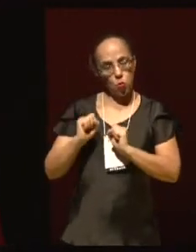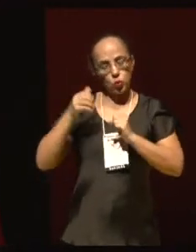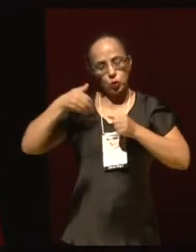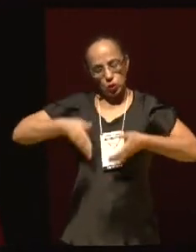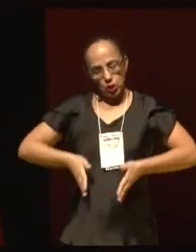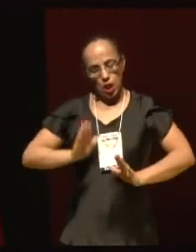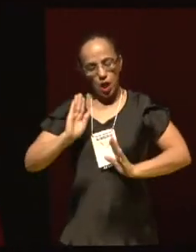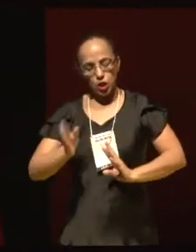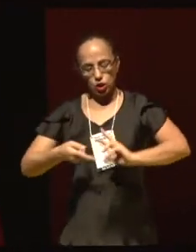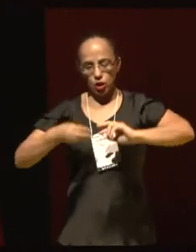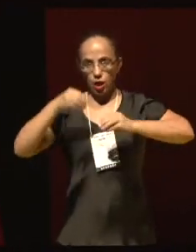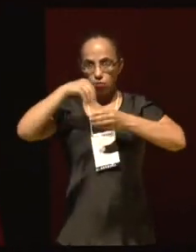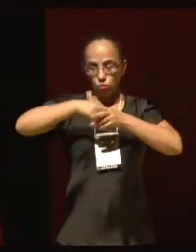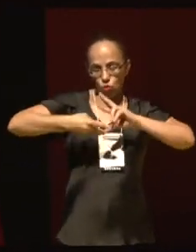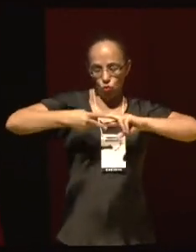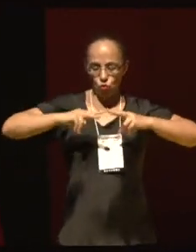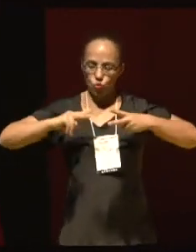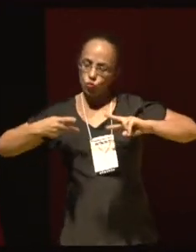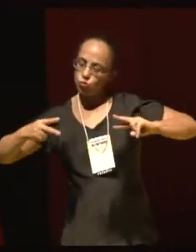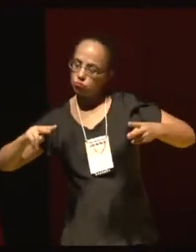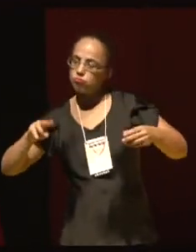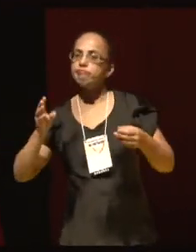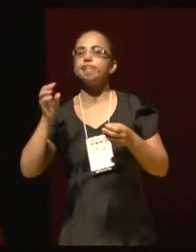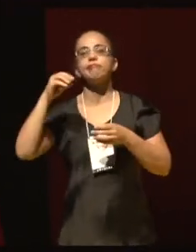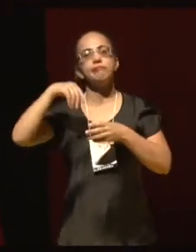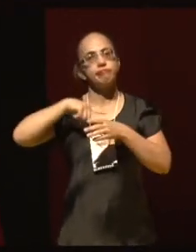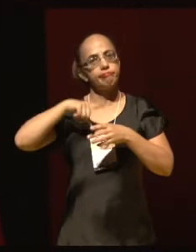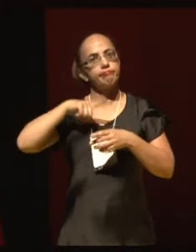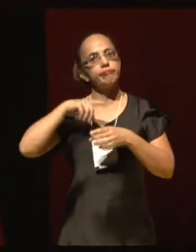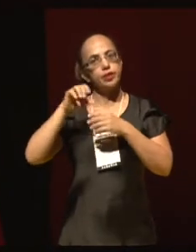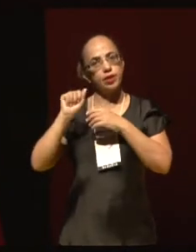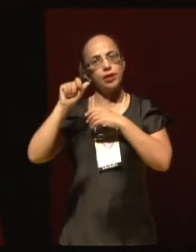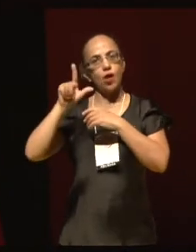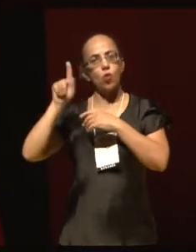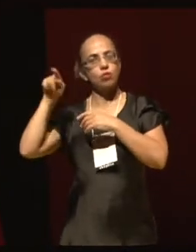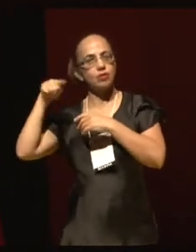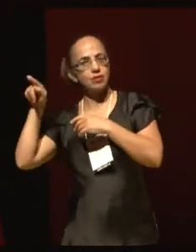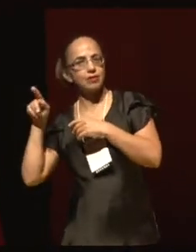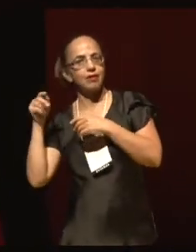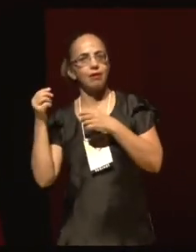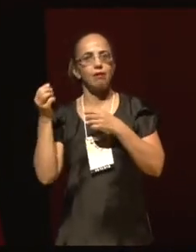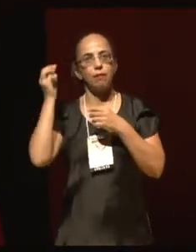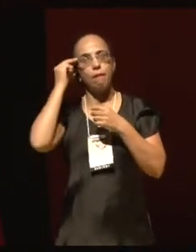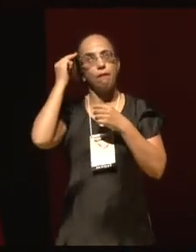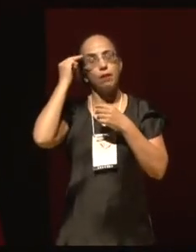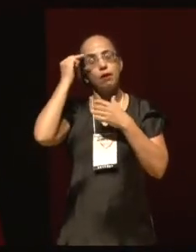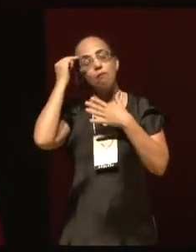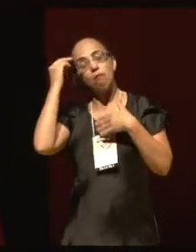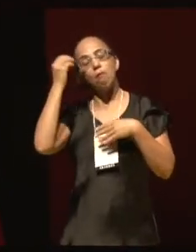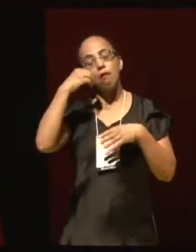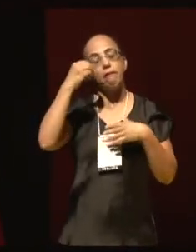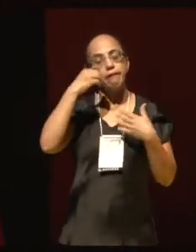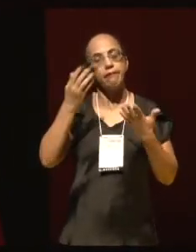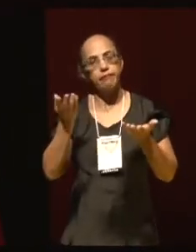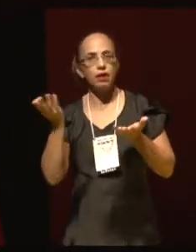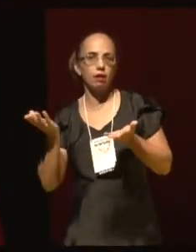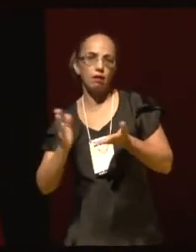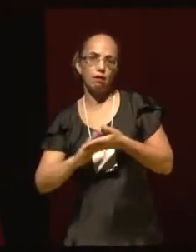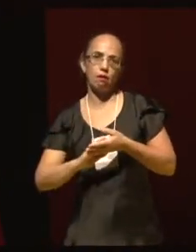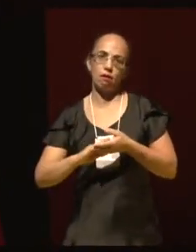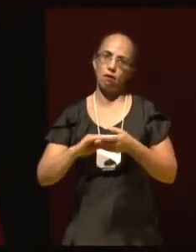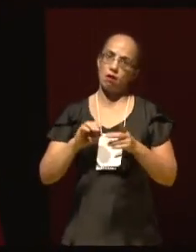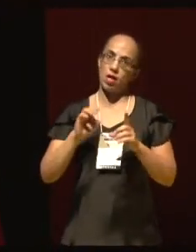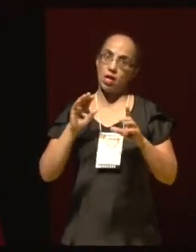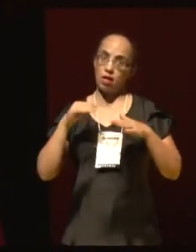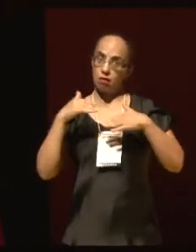vive a experiência da convivência em família, da sociedade, vai ser